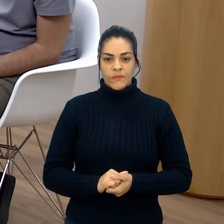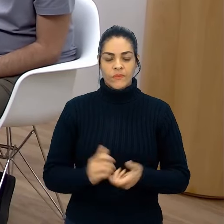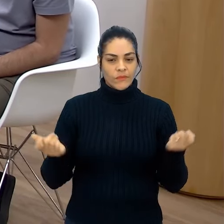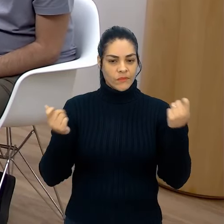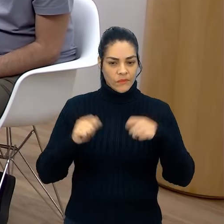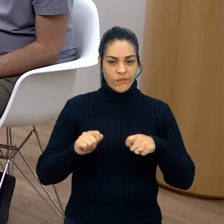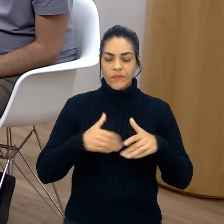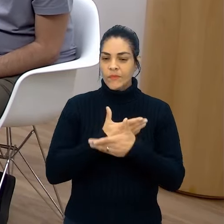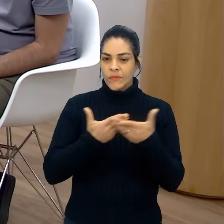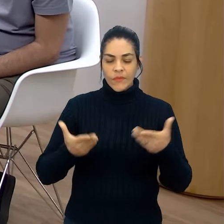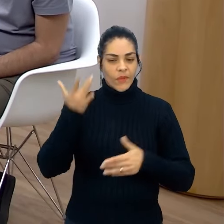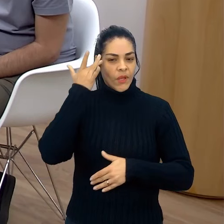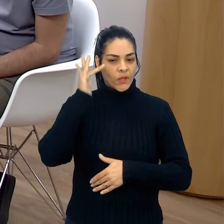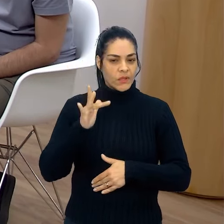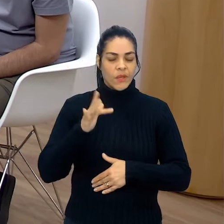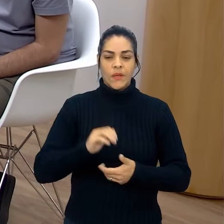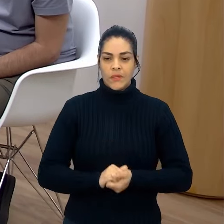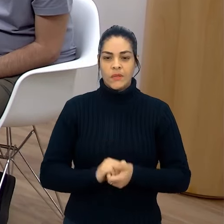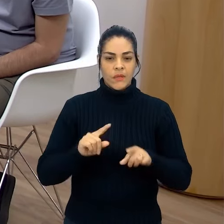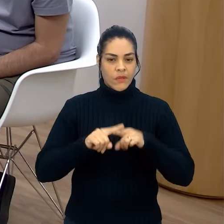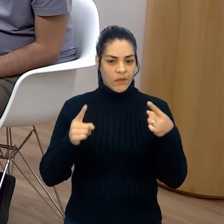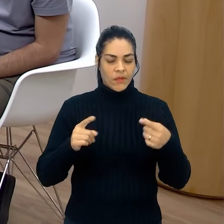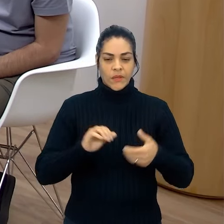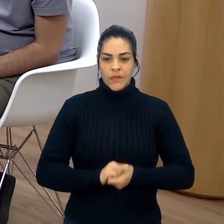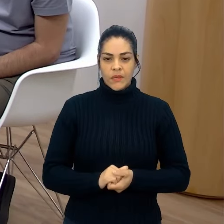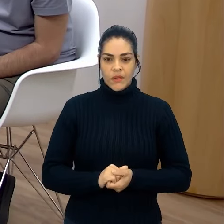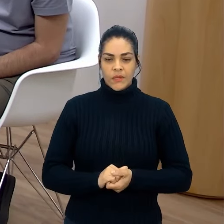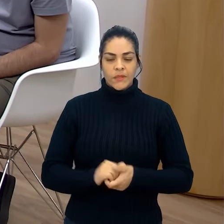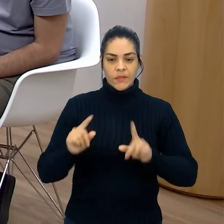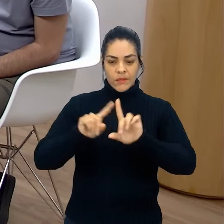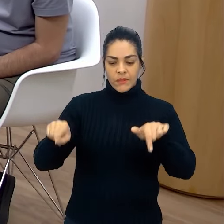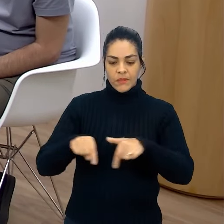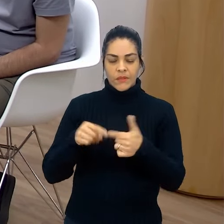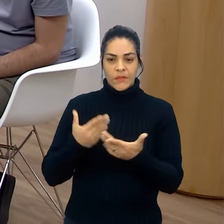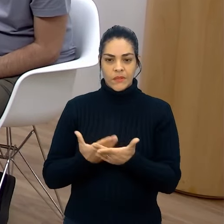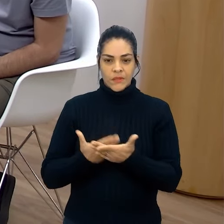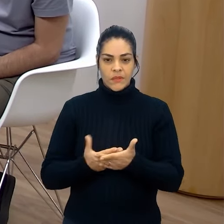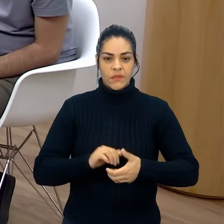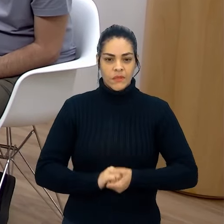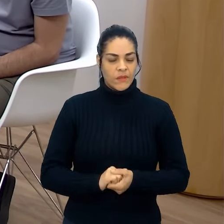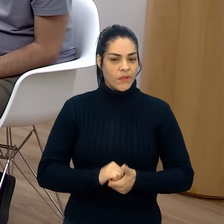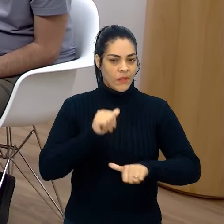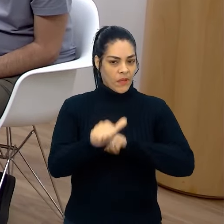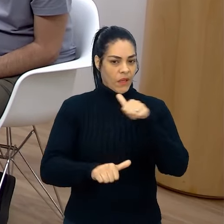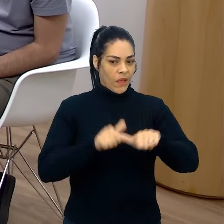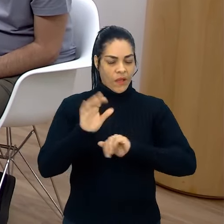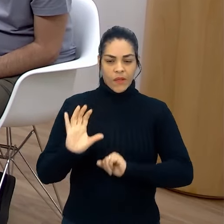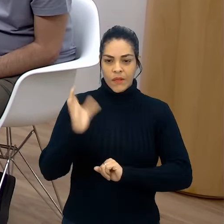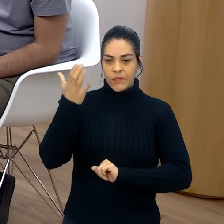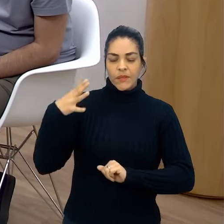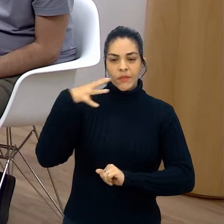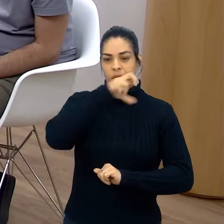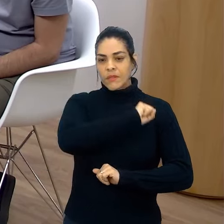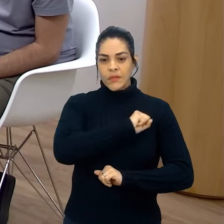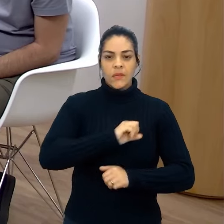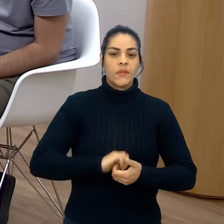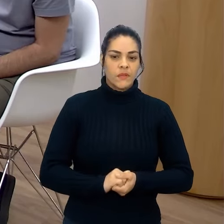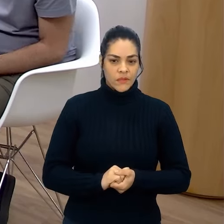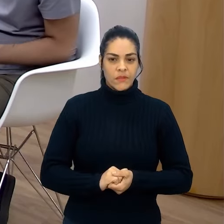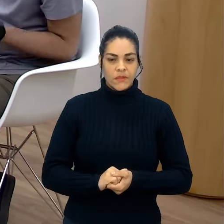Tiago, a gente não sabe, mas provavelmente a gente pode estar novamente em sala de aula. Algumas coisas, mudanças acontecem muito rápido nas